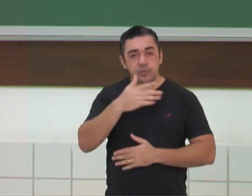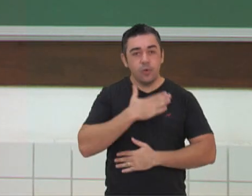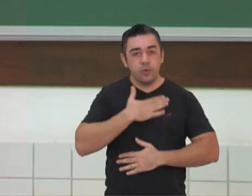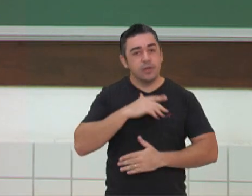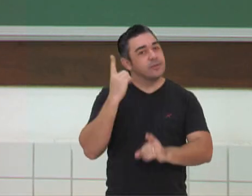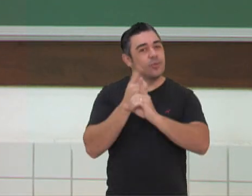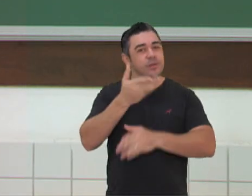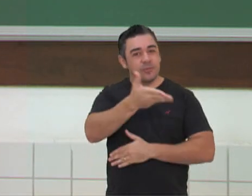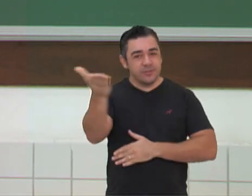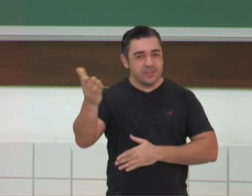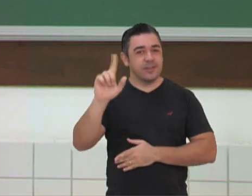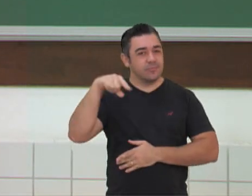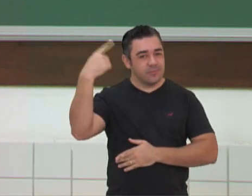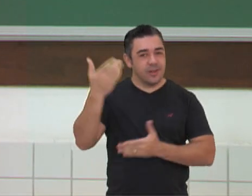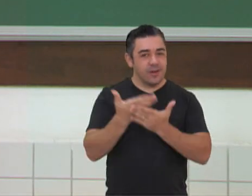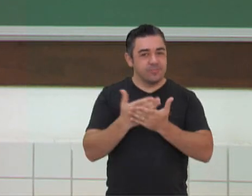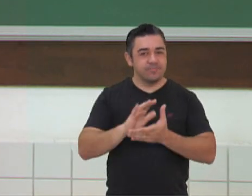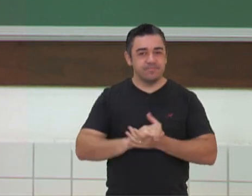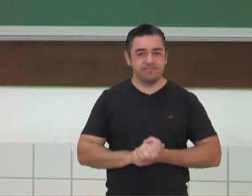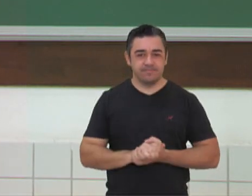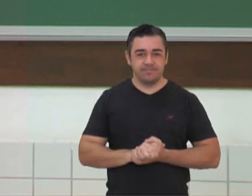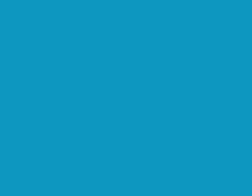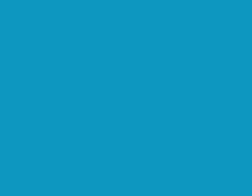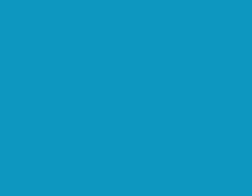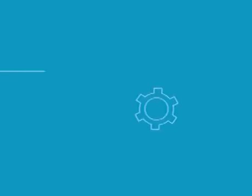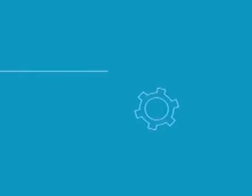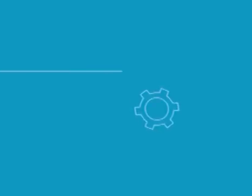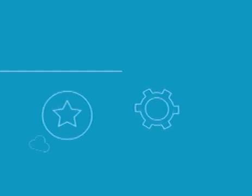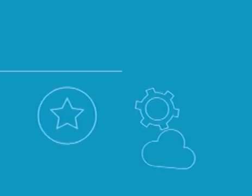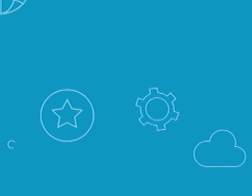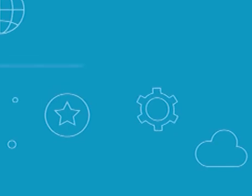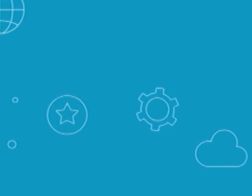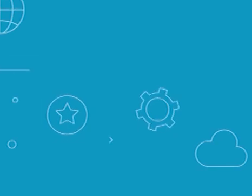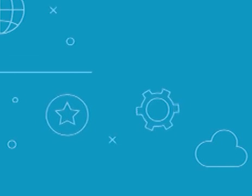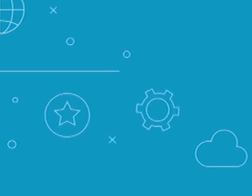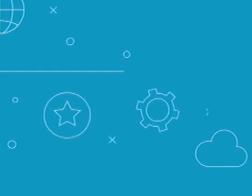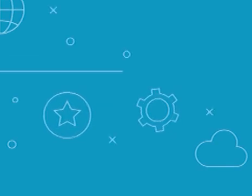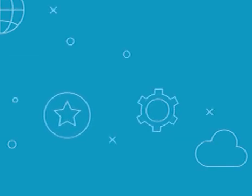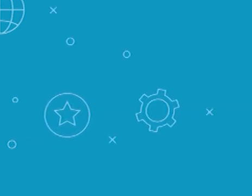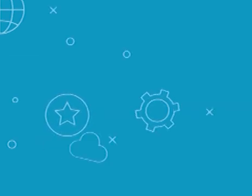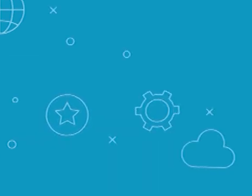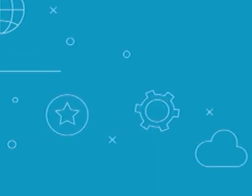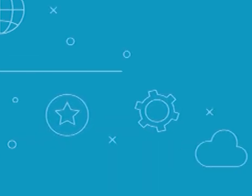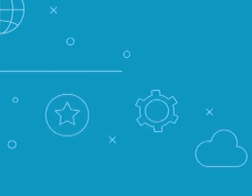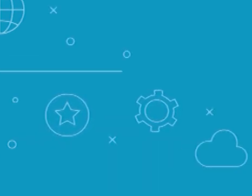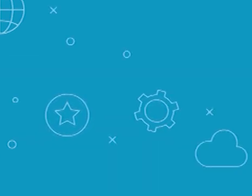a gente se encontra por aí. Até a próxima!